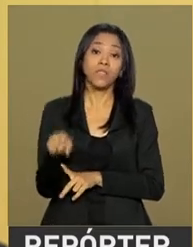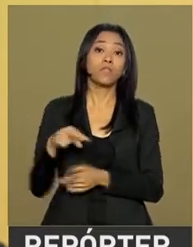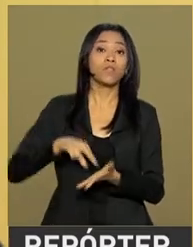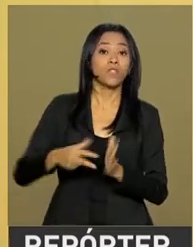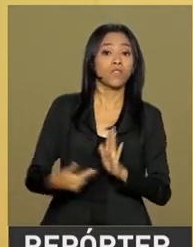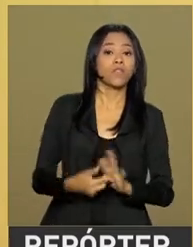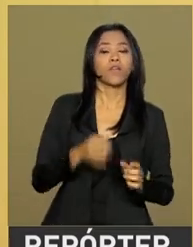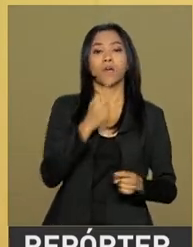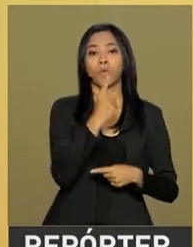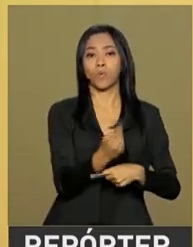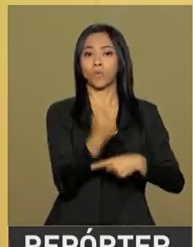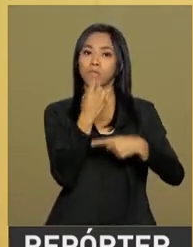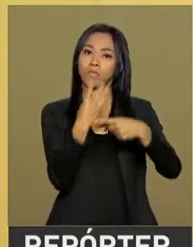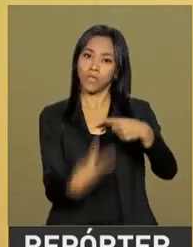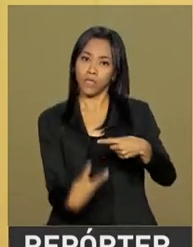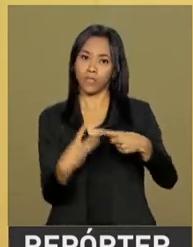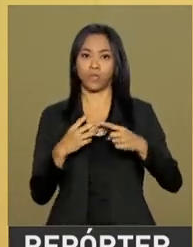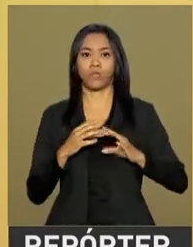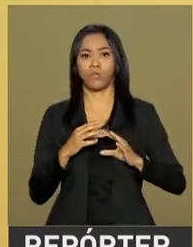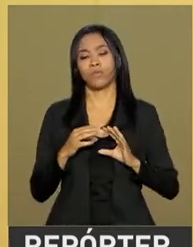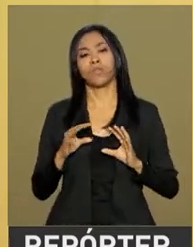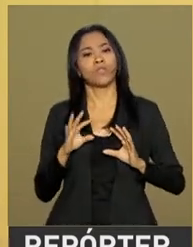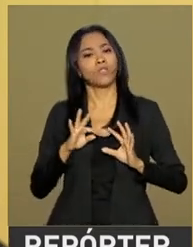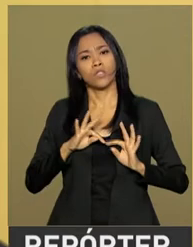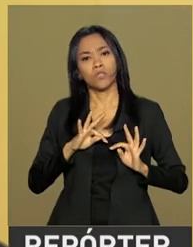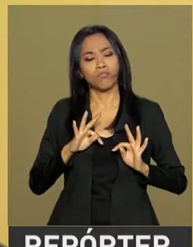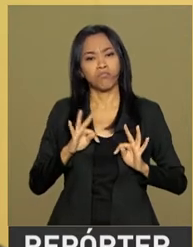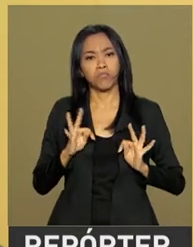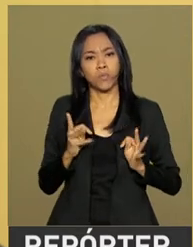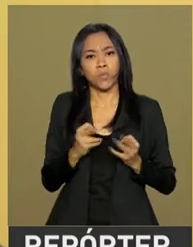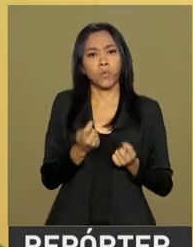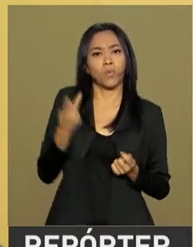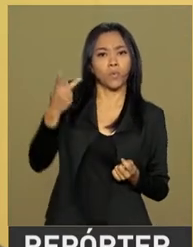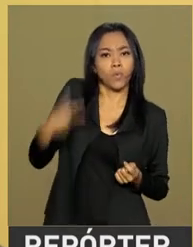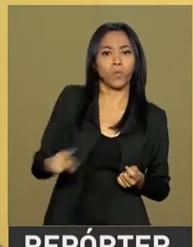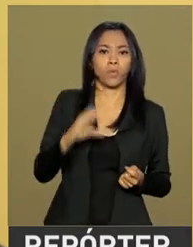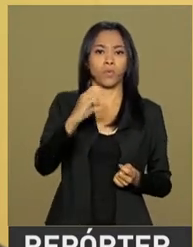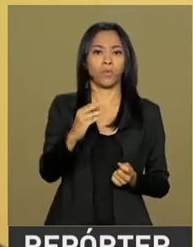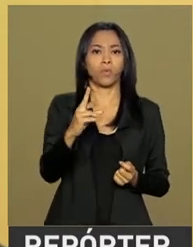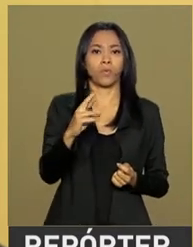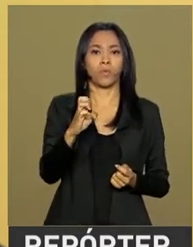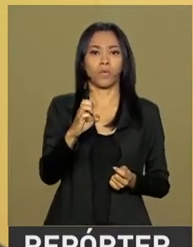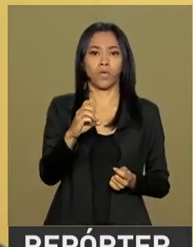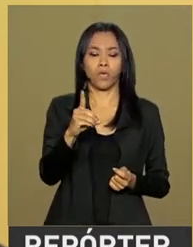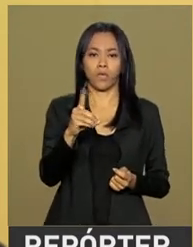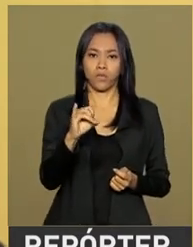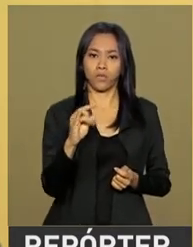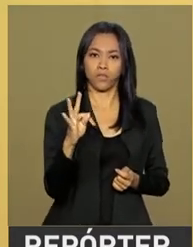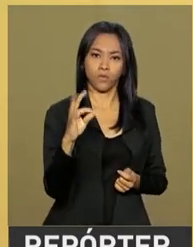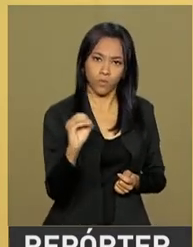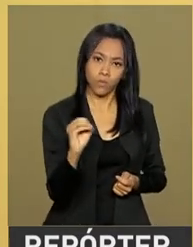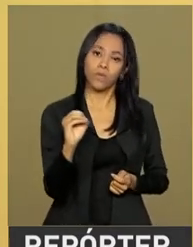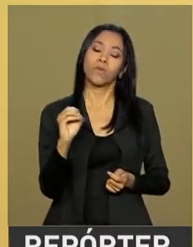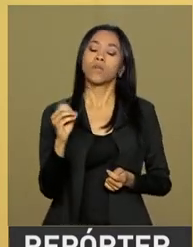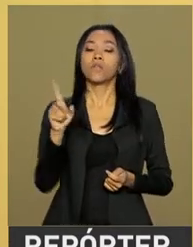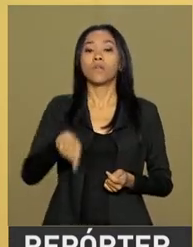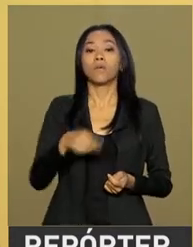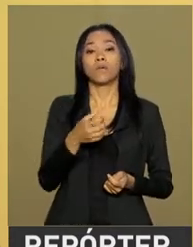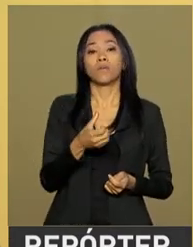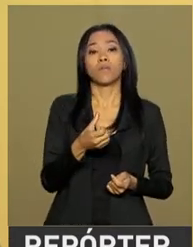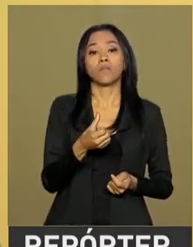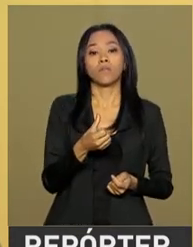um terço de toda a nossa carteira de crédito 60 milhões para o custeio